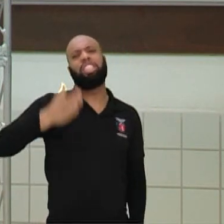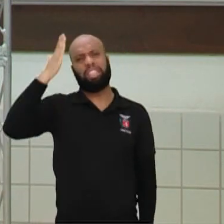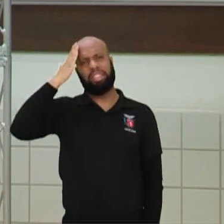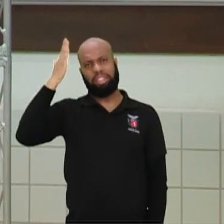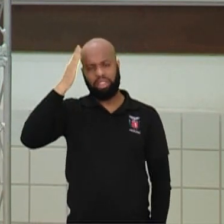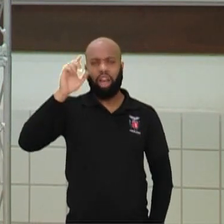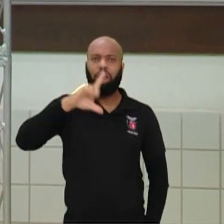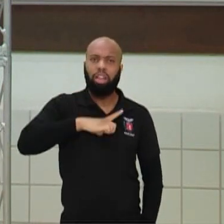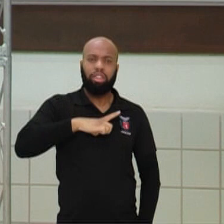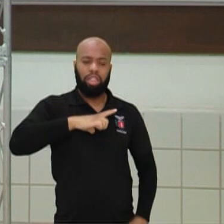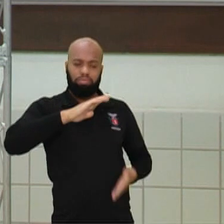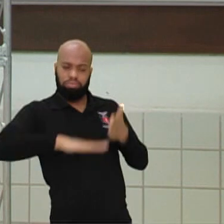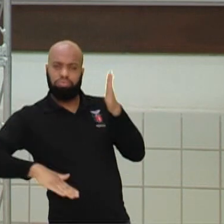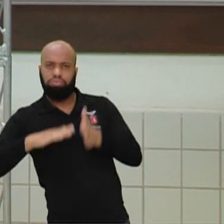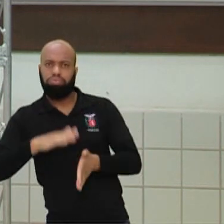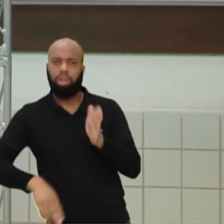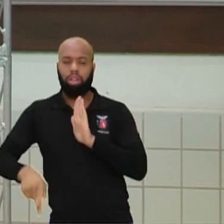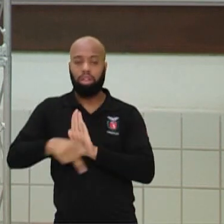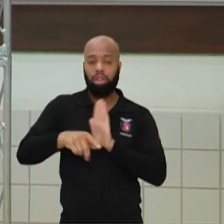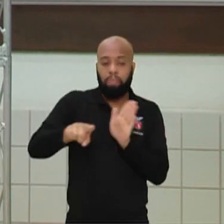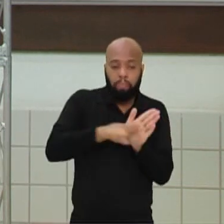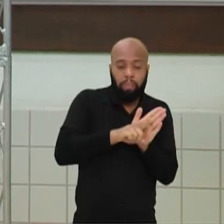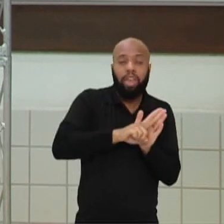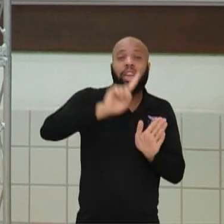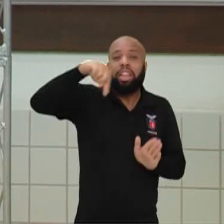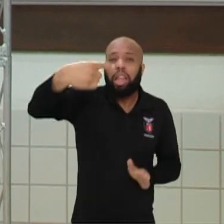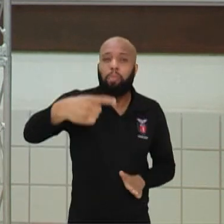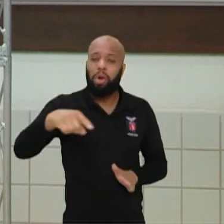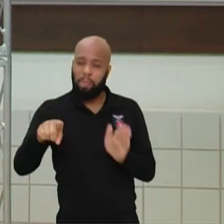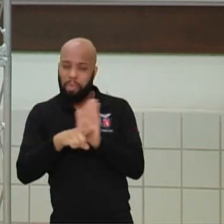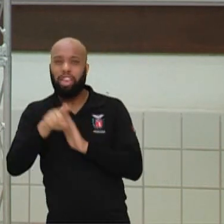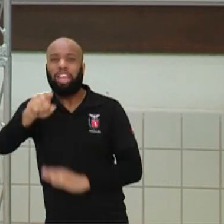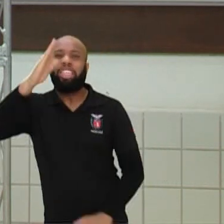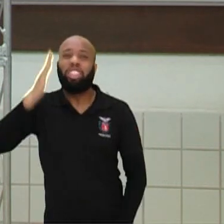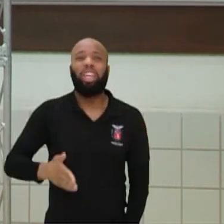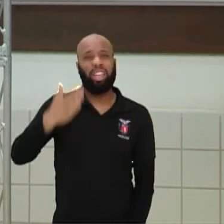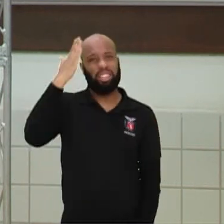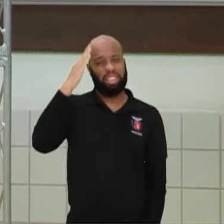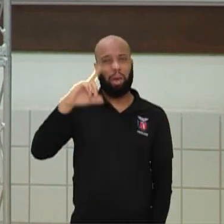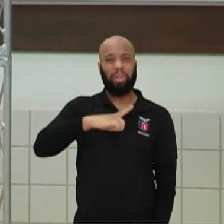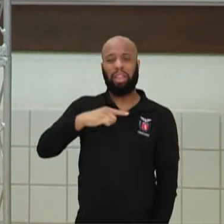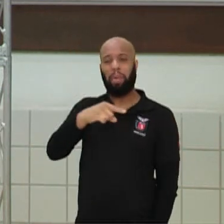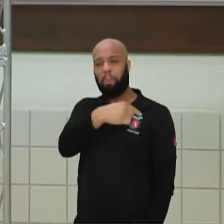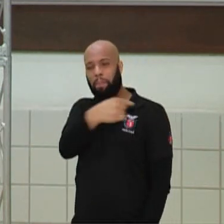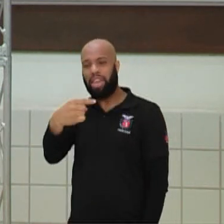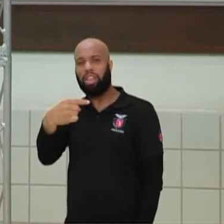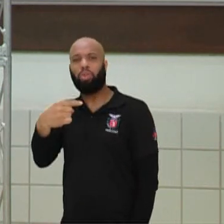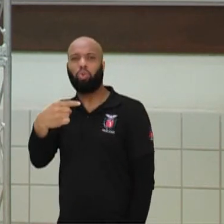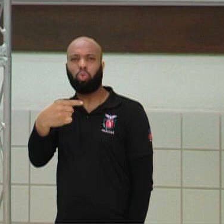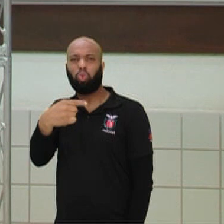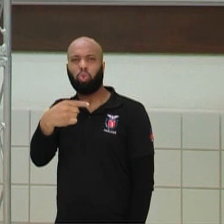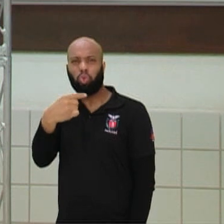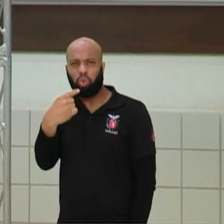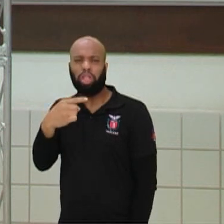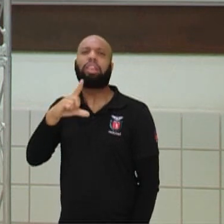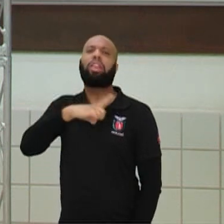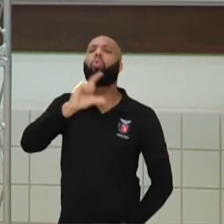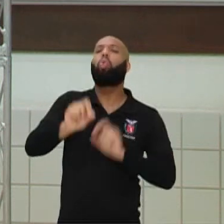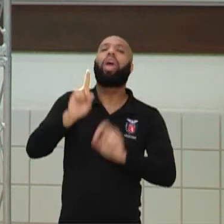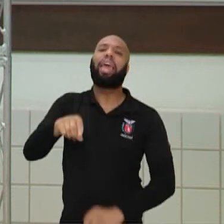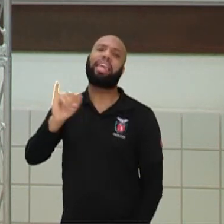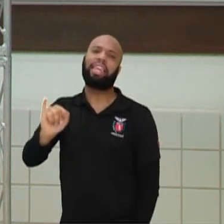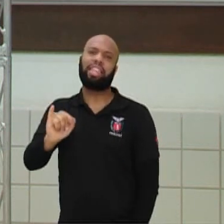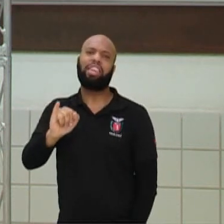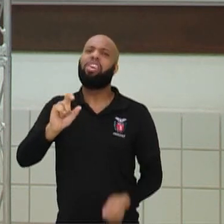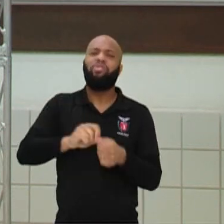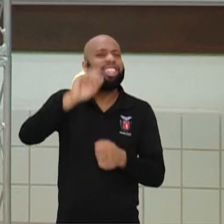né? Descartando o sinal negativo, e o negativo você sabe que é menos 1, você coloca na sua resposta o i. Então, se